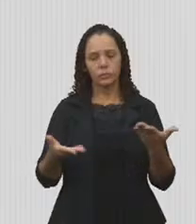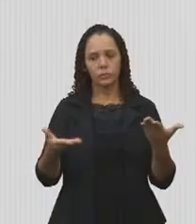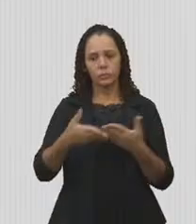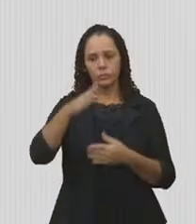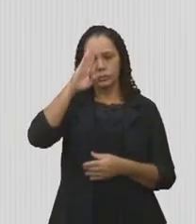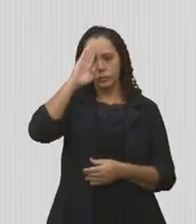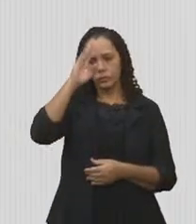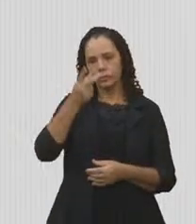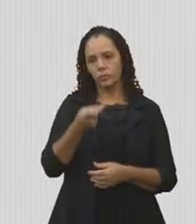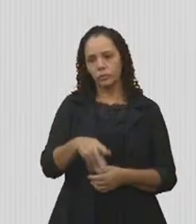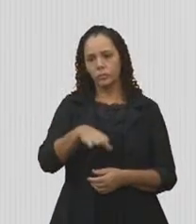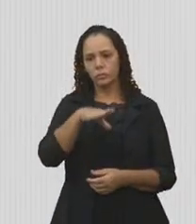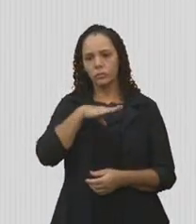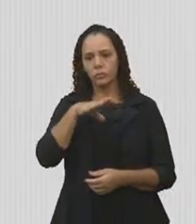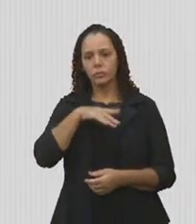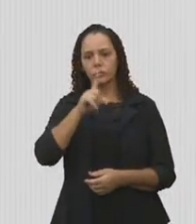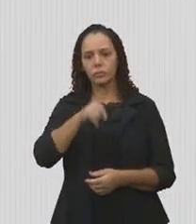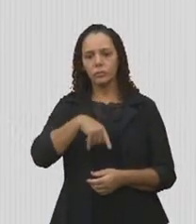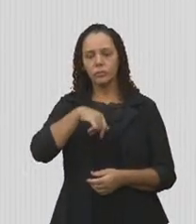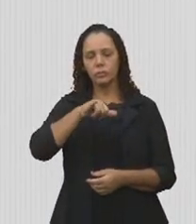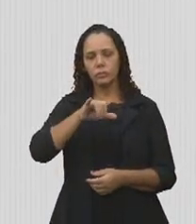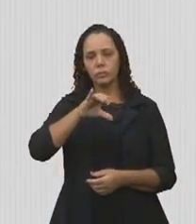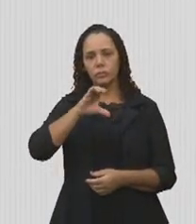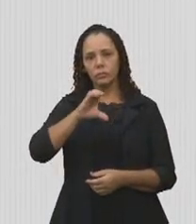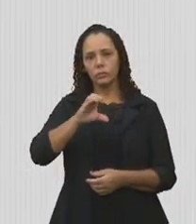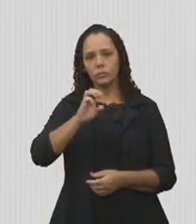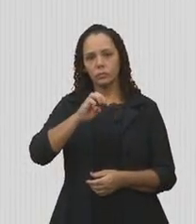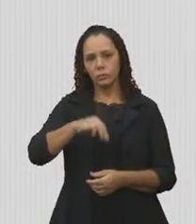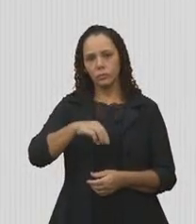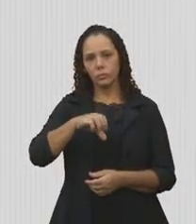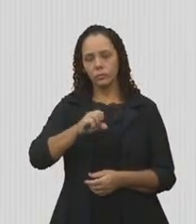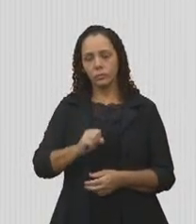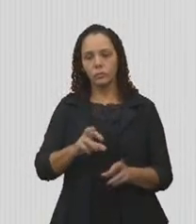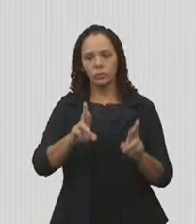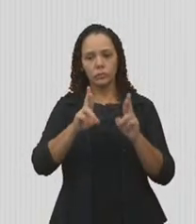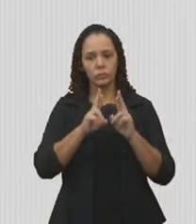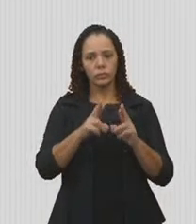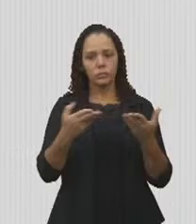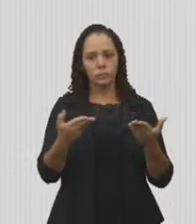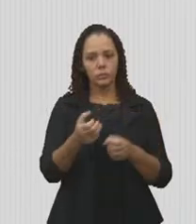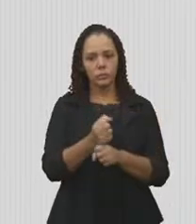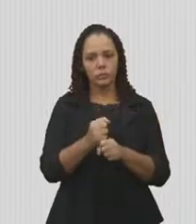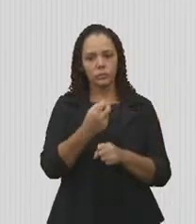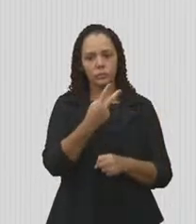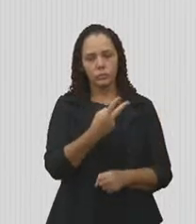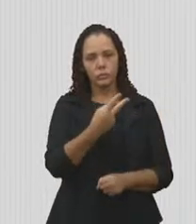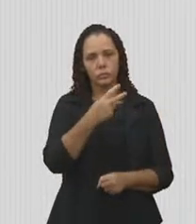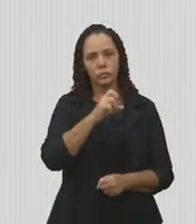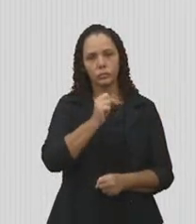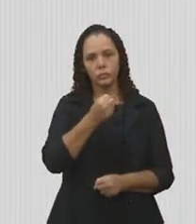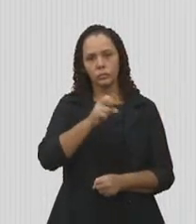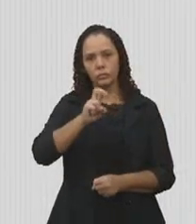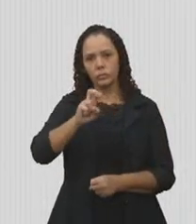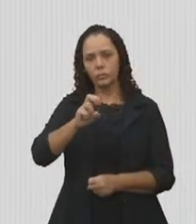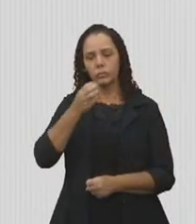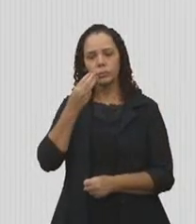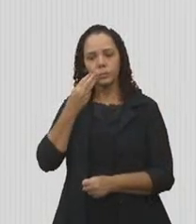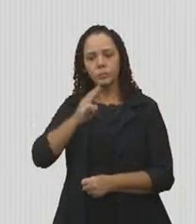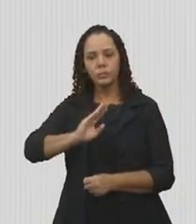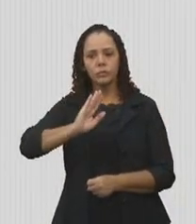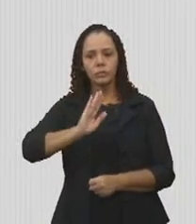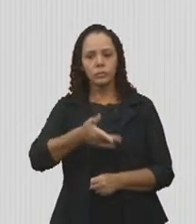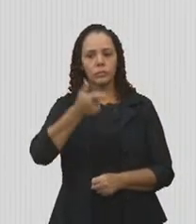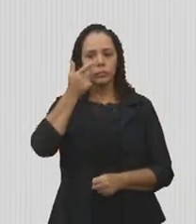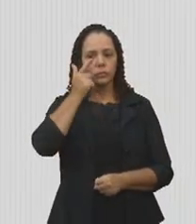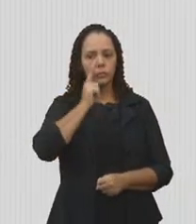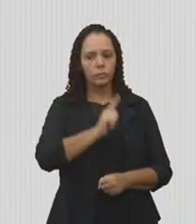receita de Jacareí é o ICMS. A gente tem previsto para 2025 arrecadar 285 milhões e já arrecadamos